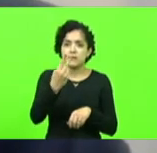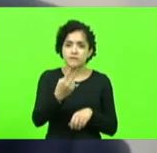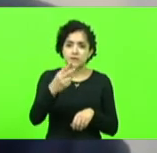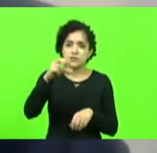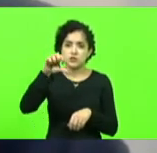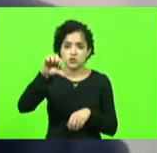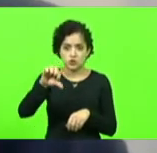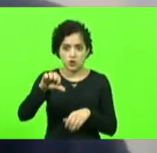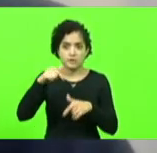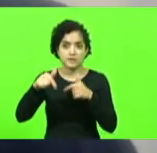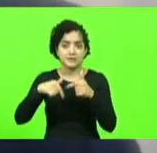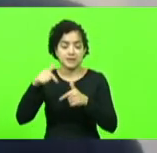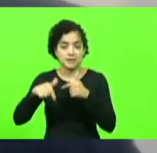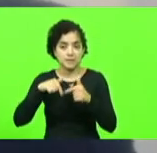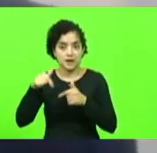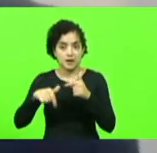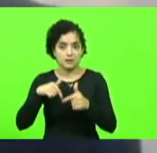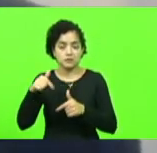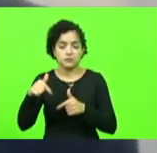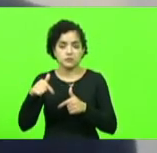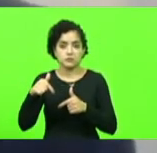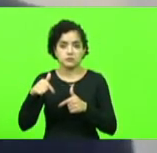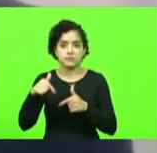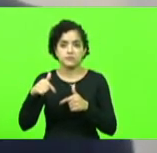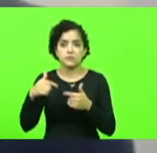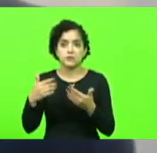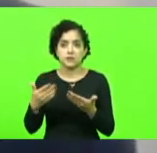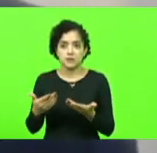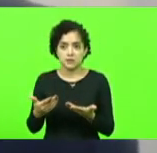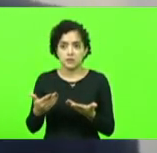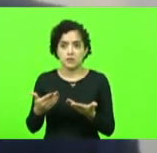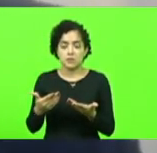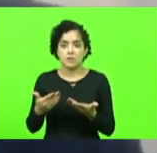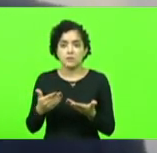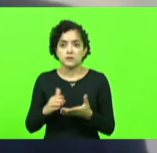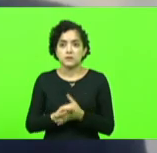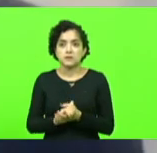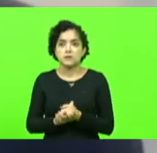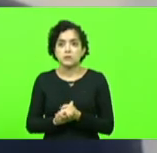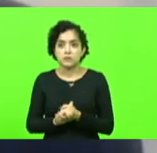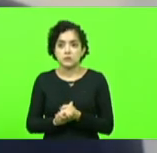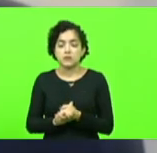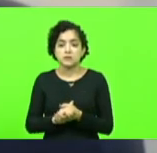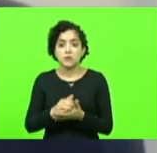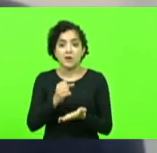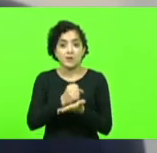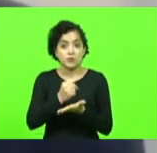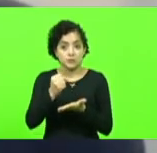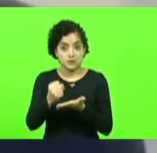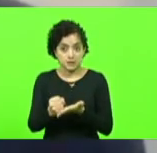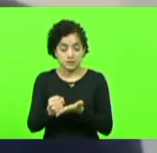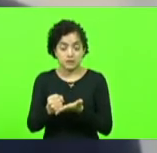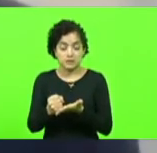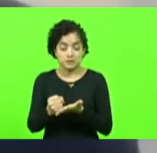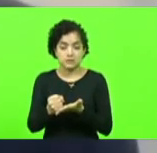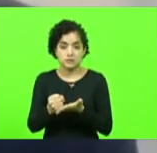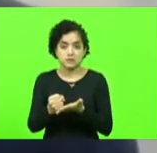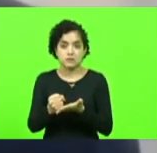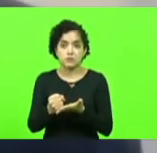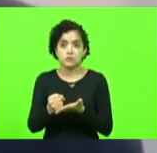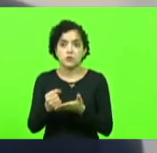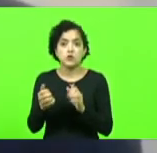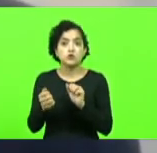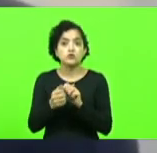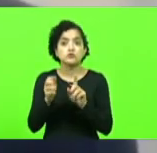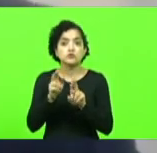serviços pedindo a habilitação, vamos dizer assim, a contratualização junto ao SUS. Nós fizemos aqui